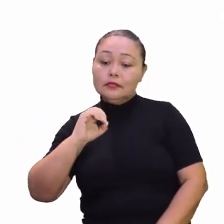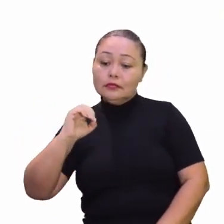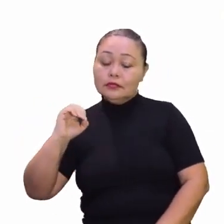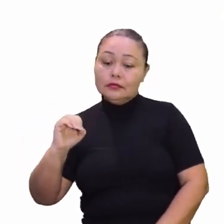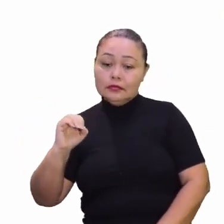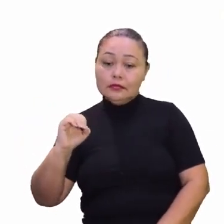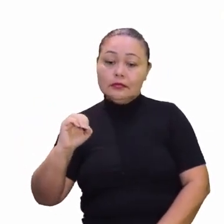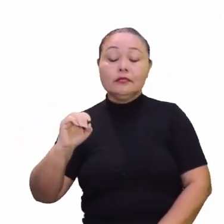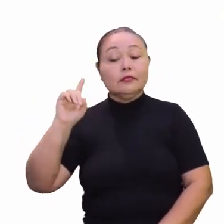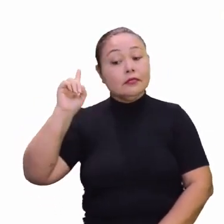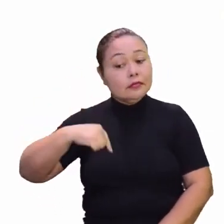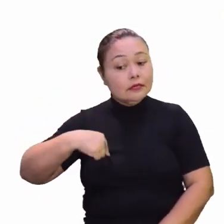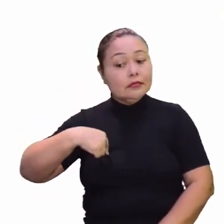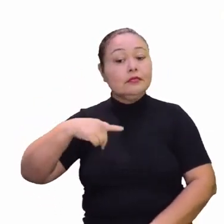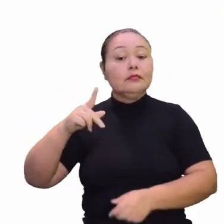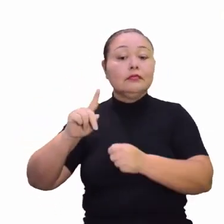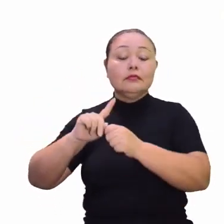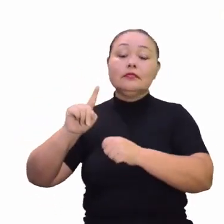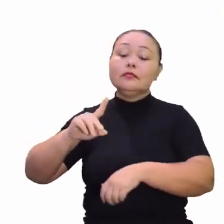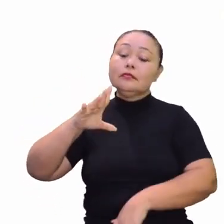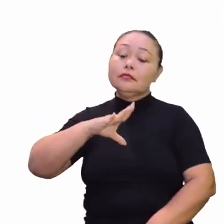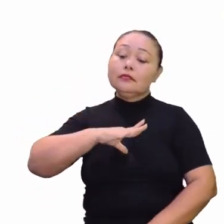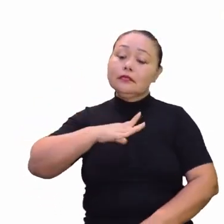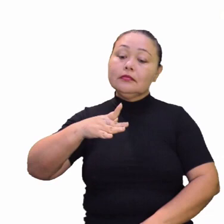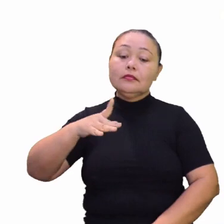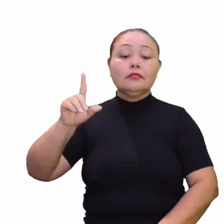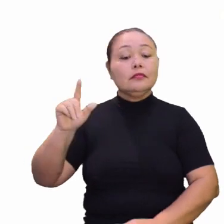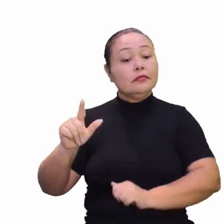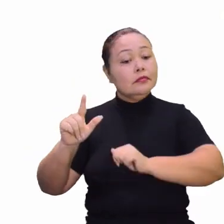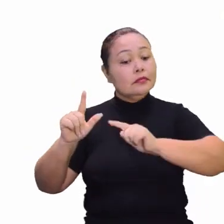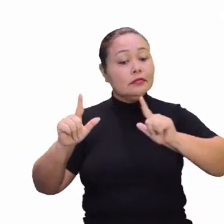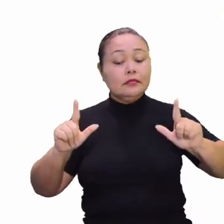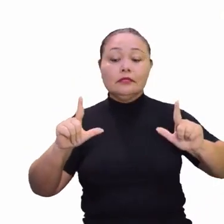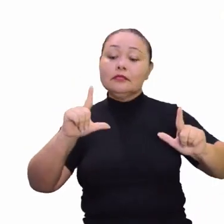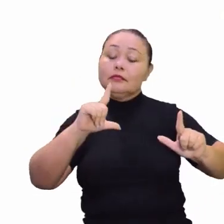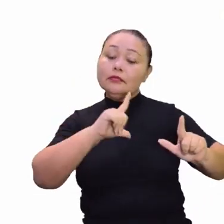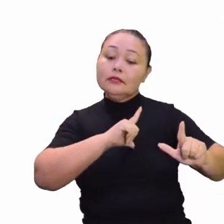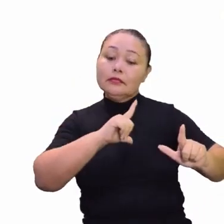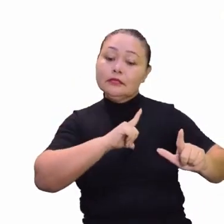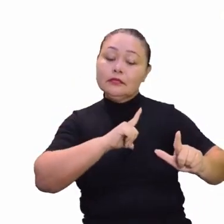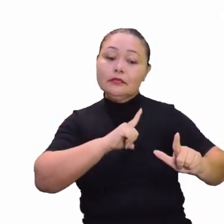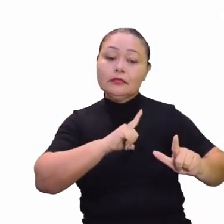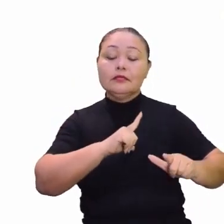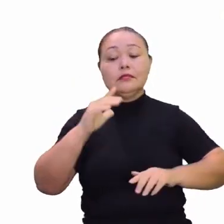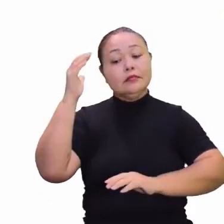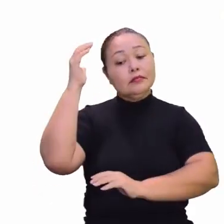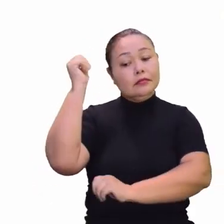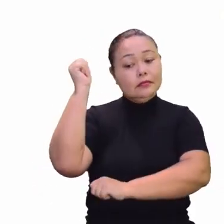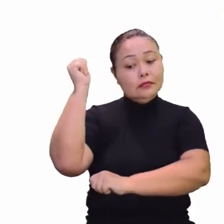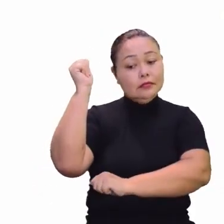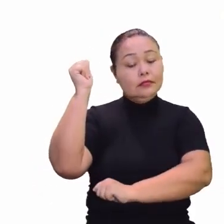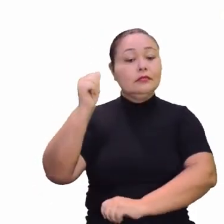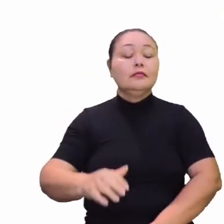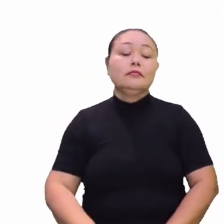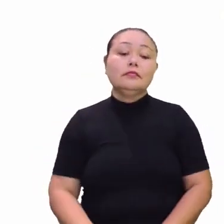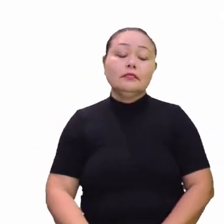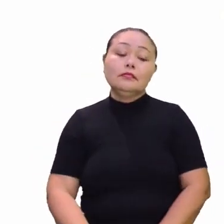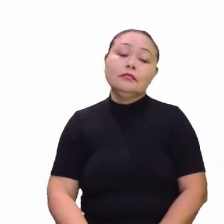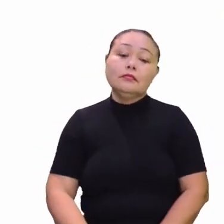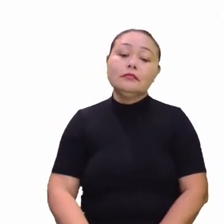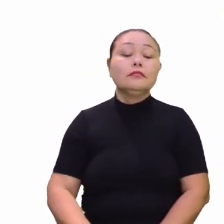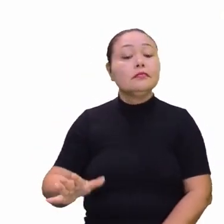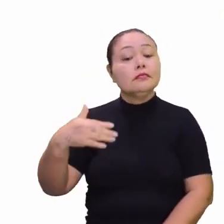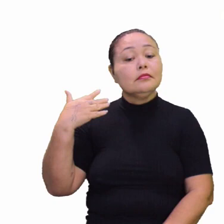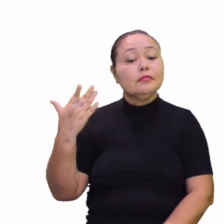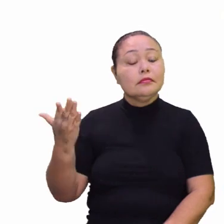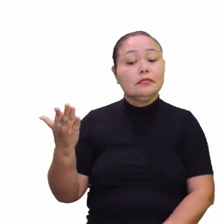oeste, Portugal. E essa porção aqui, leste, a gente tem quem? Espanha, né, professor Jorge? Isso aí. E